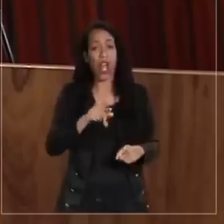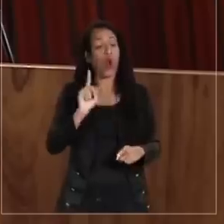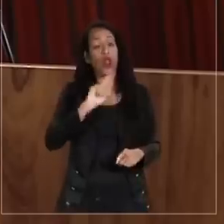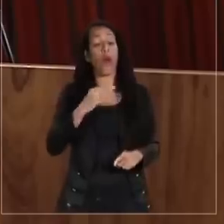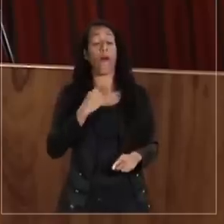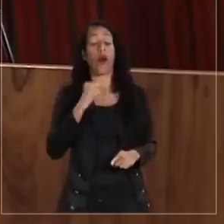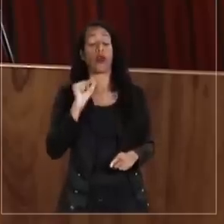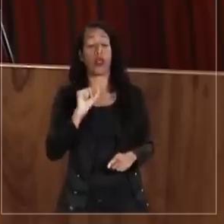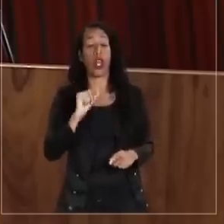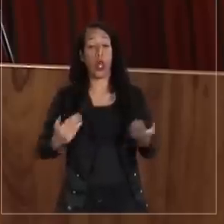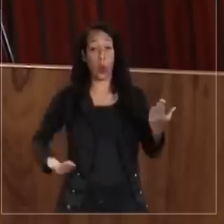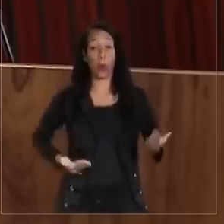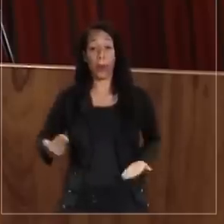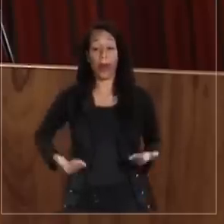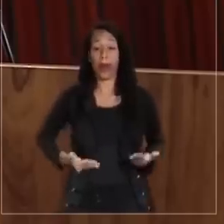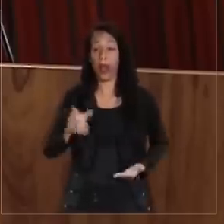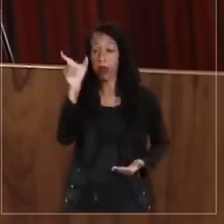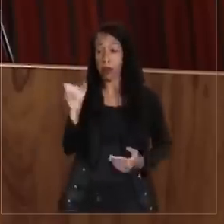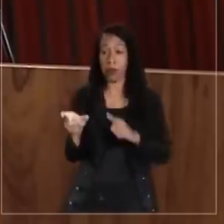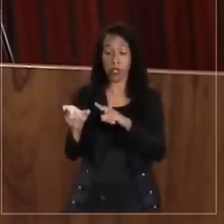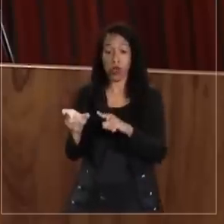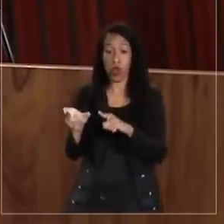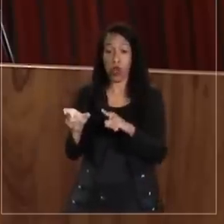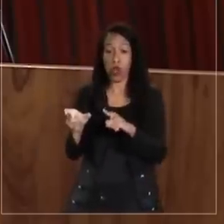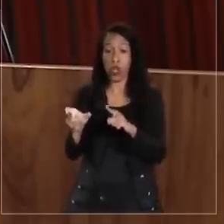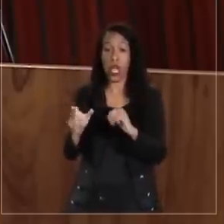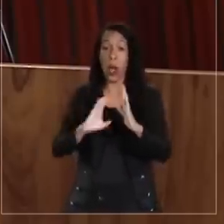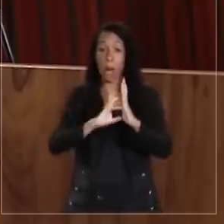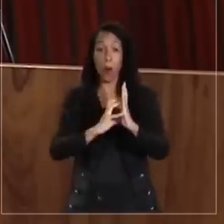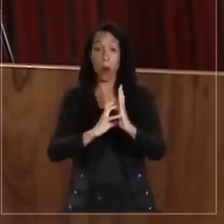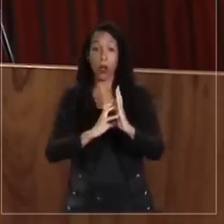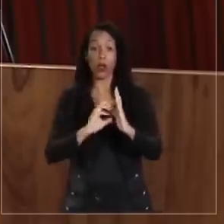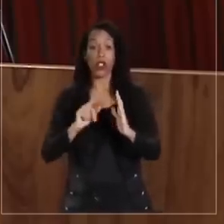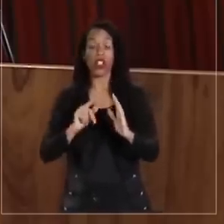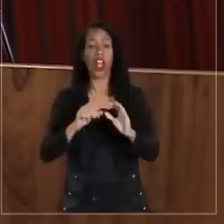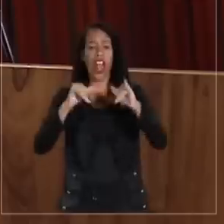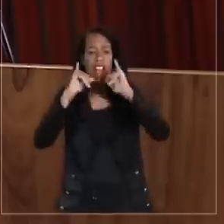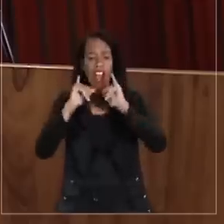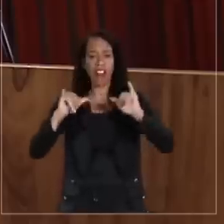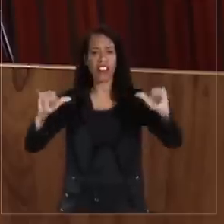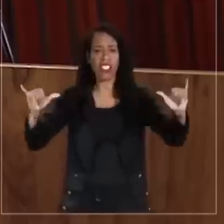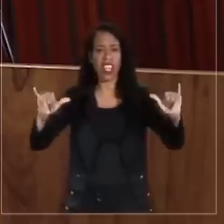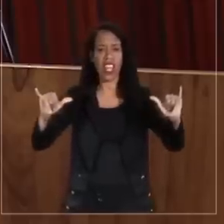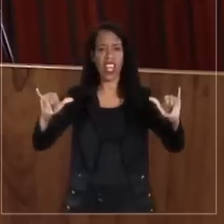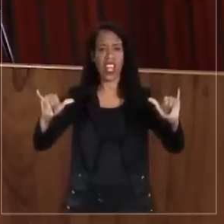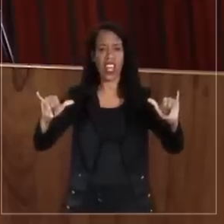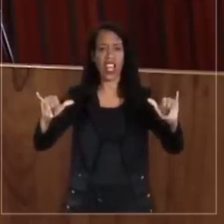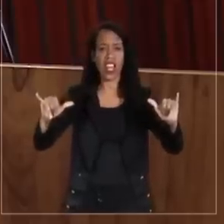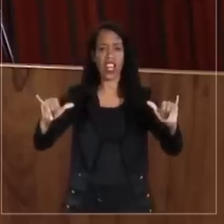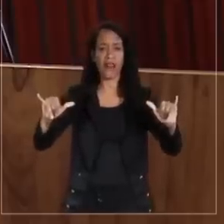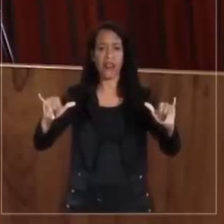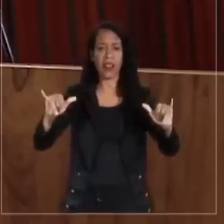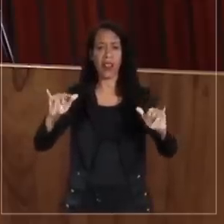servidor público, no espaço público, no equipamento público, com divulgação